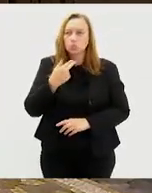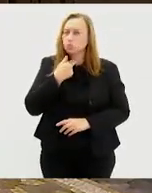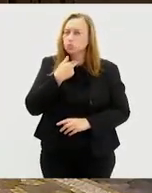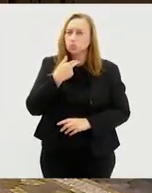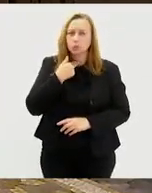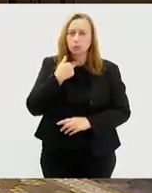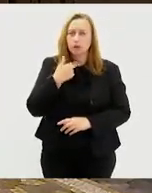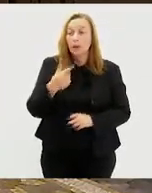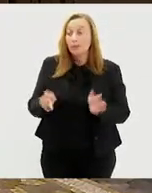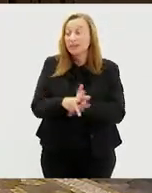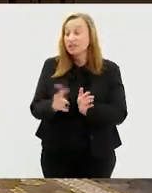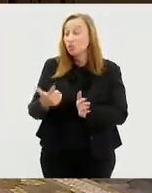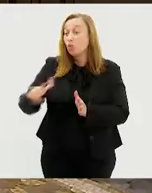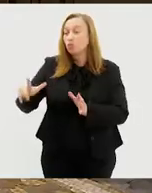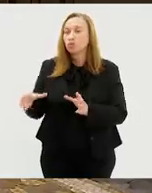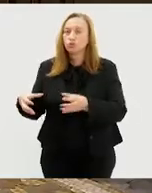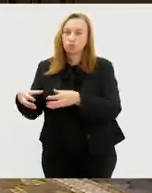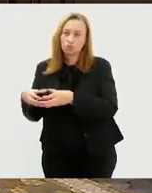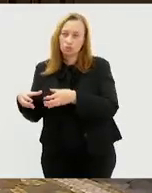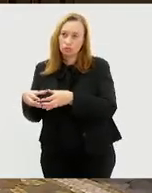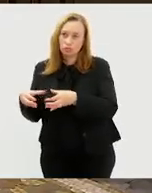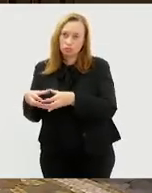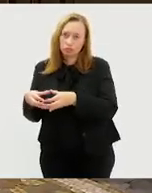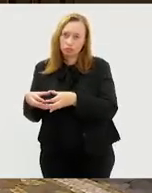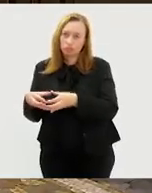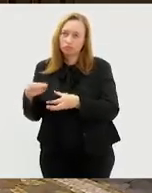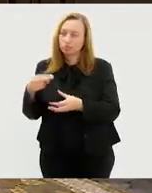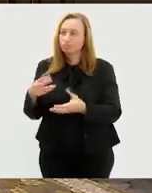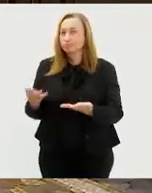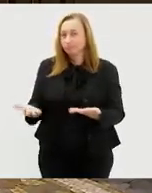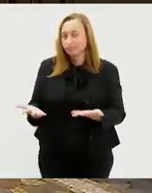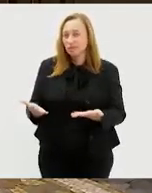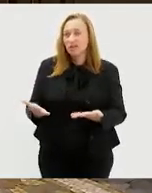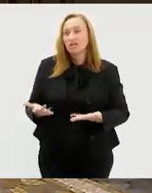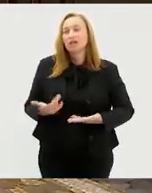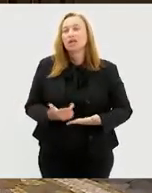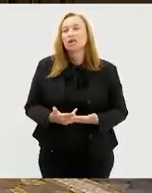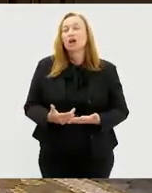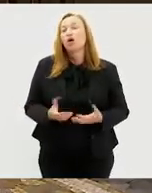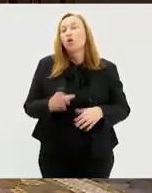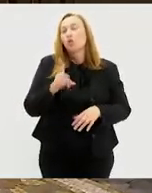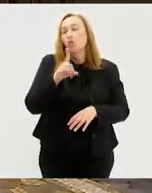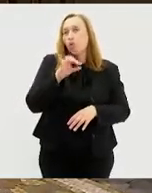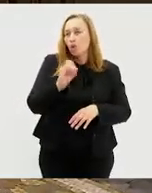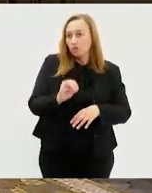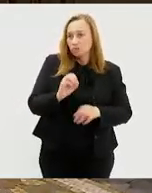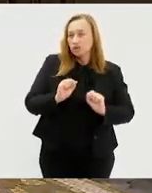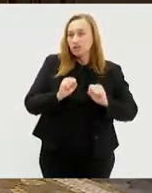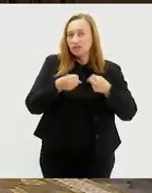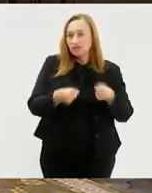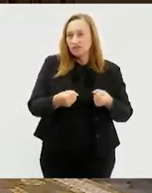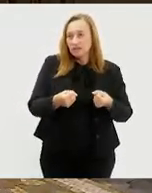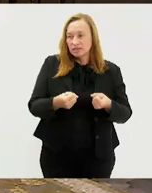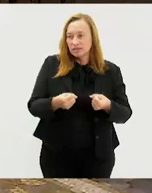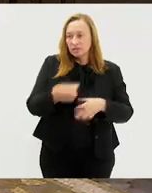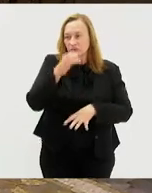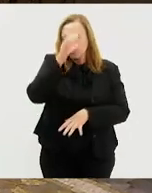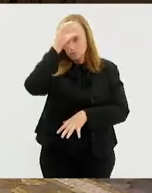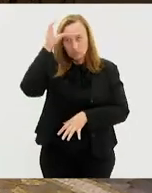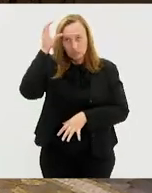outros projetos a gente acha que é constitucional nem o Código de Defesa do Consumidor cobre essa hipótese mas vamos